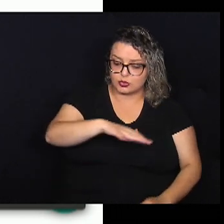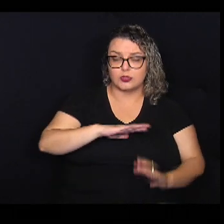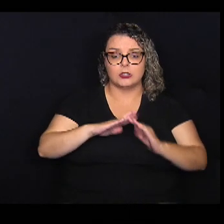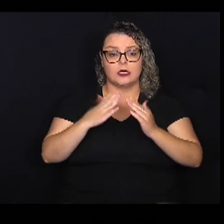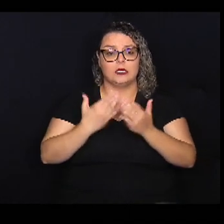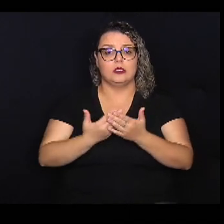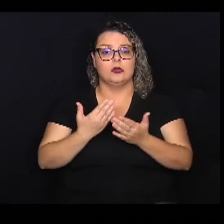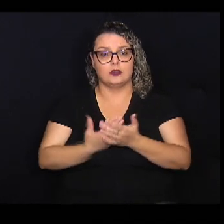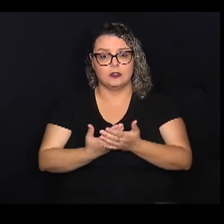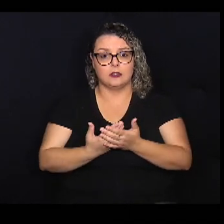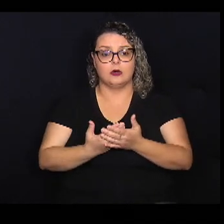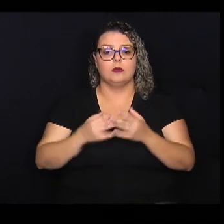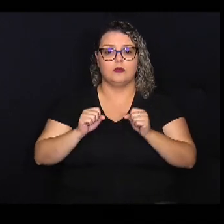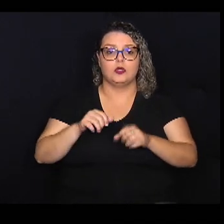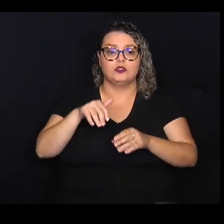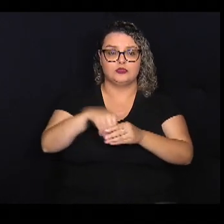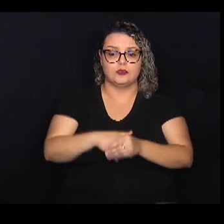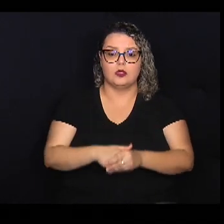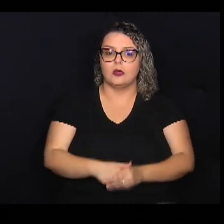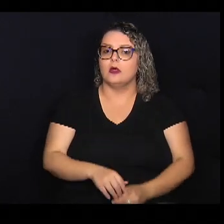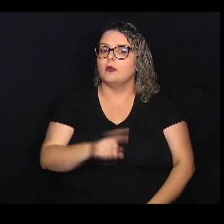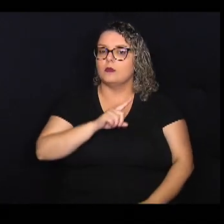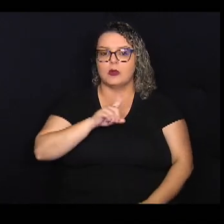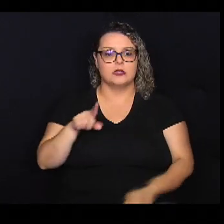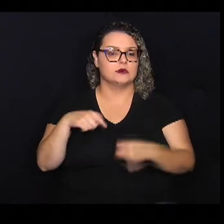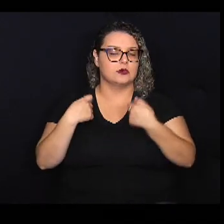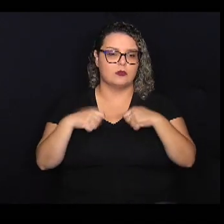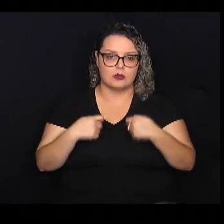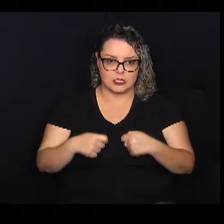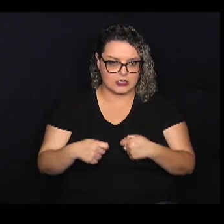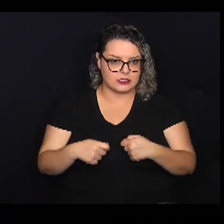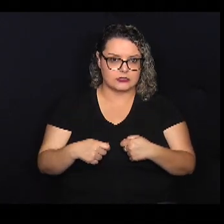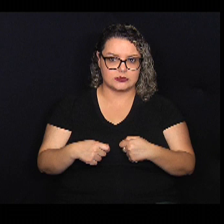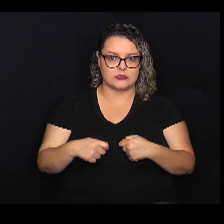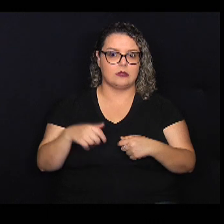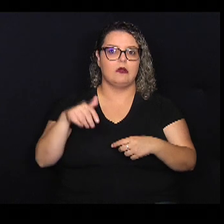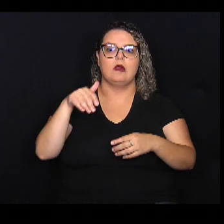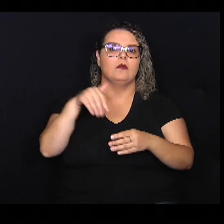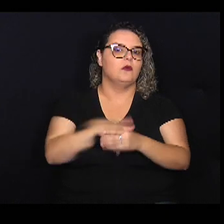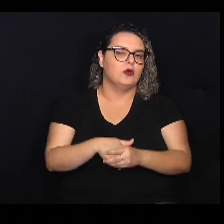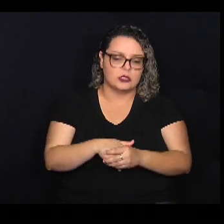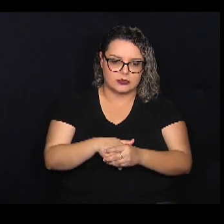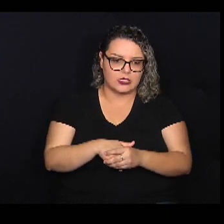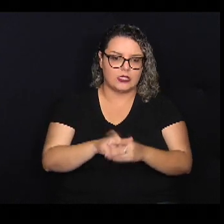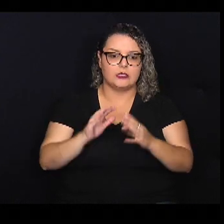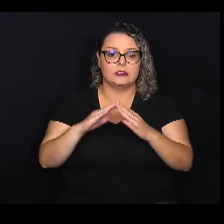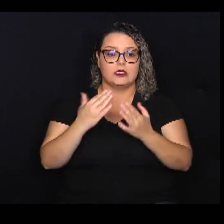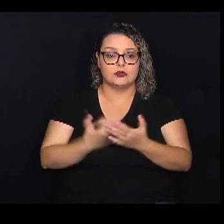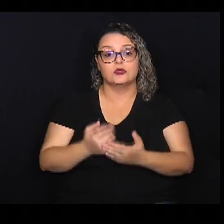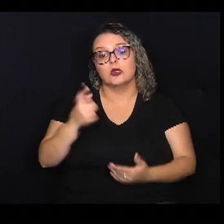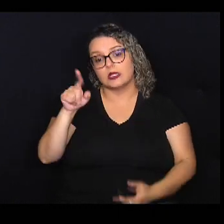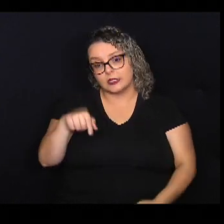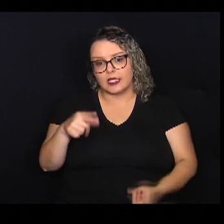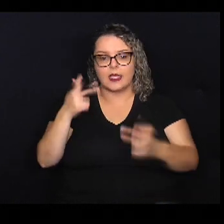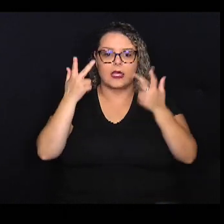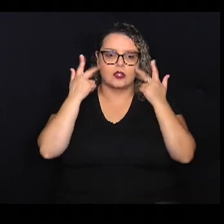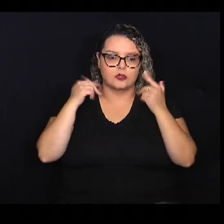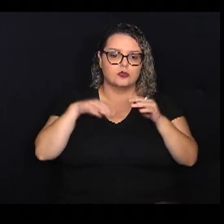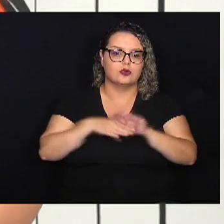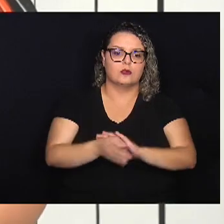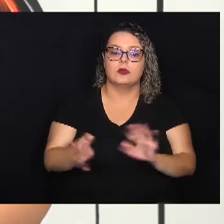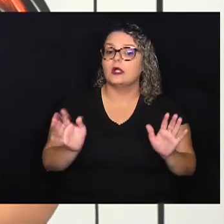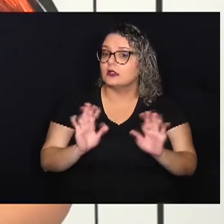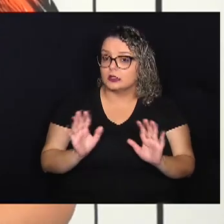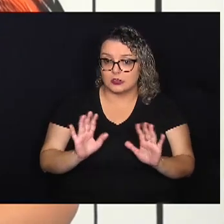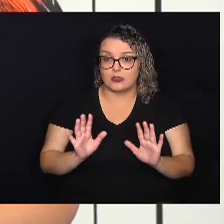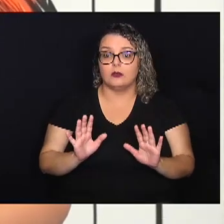todo eleitor pode votar, mas ele não necessariamente vai votar na escola que ele está